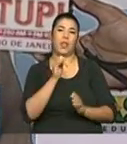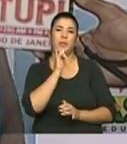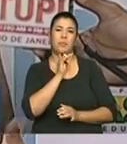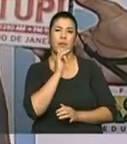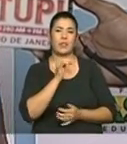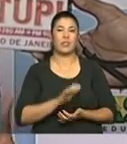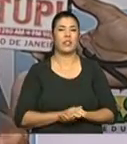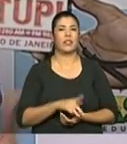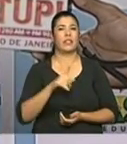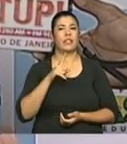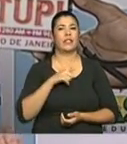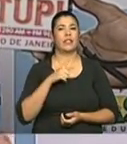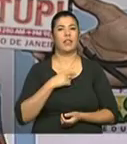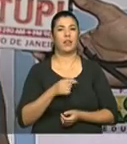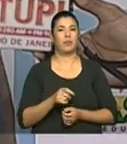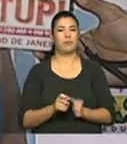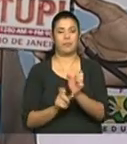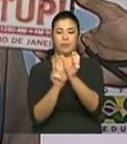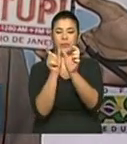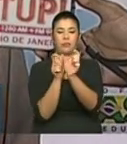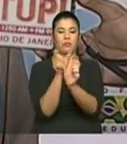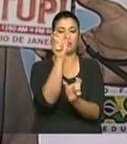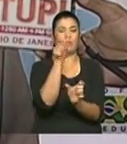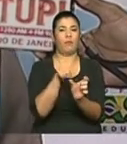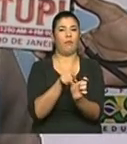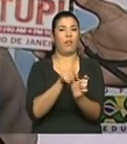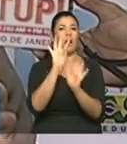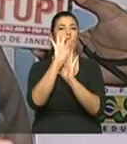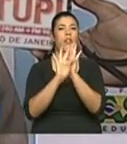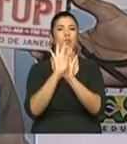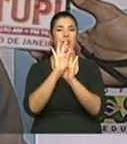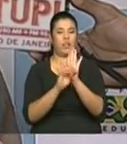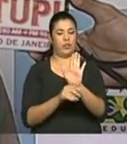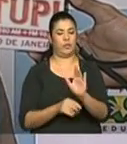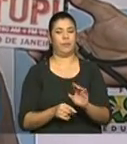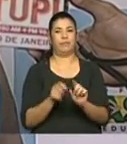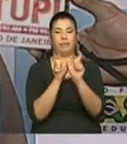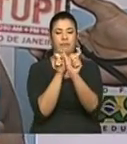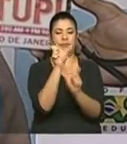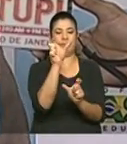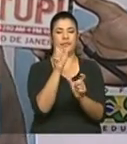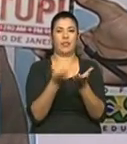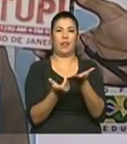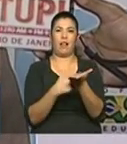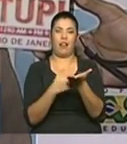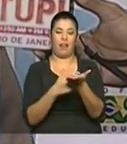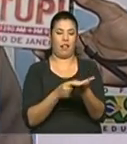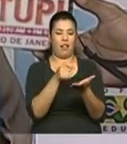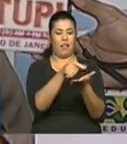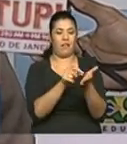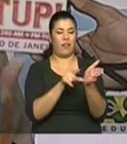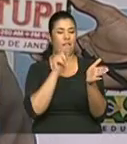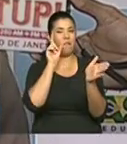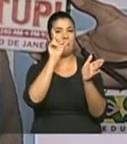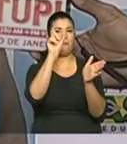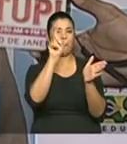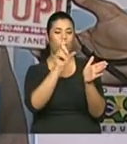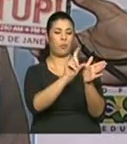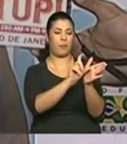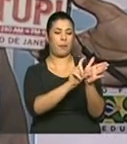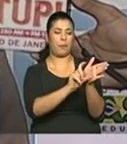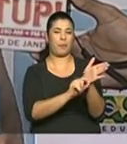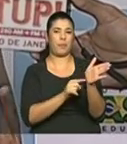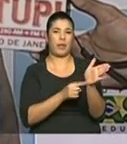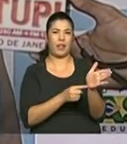um marcador de texto, tá certo? Que traz as fotos com as manchas para lembrar o médico da